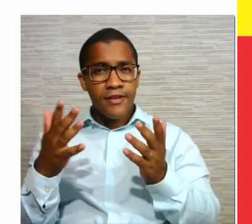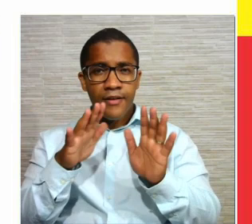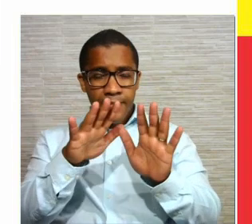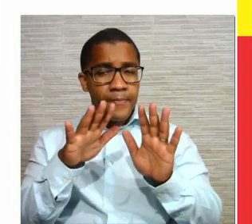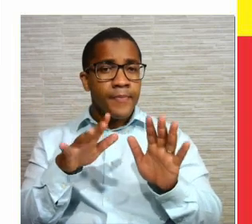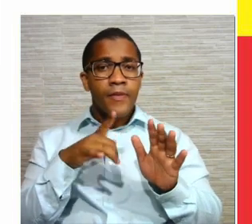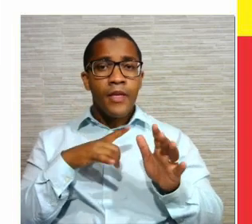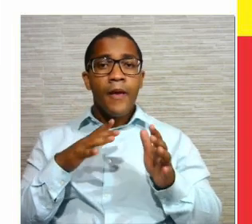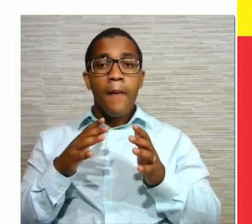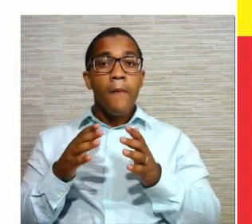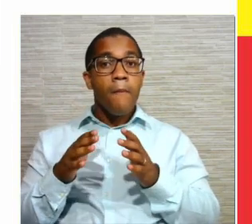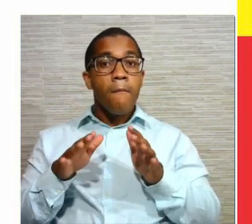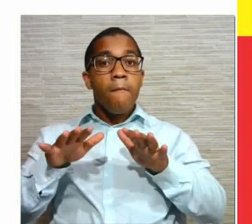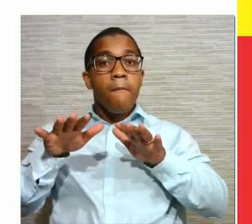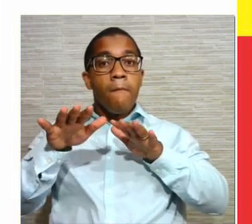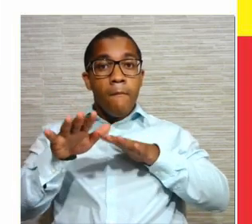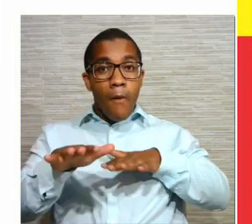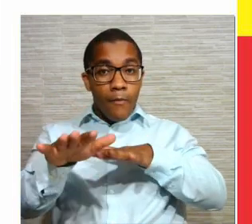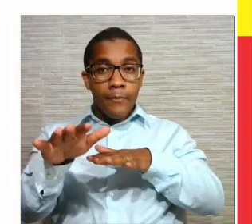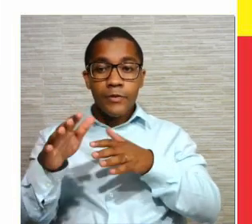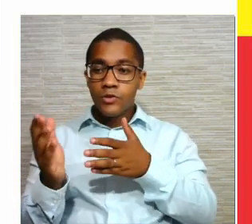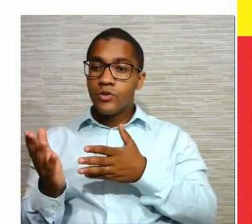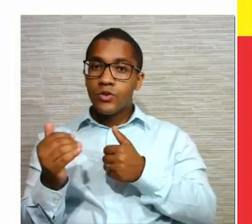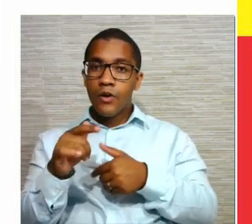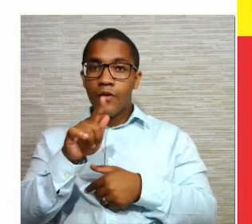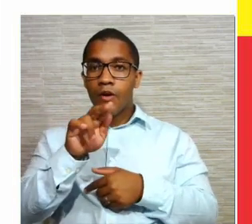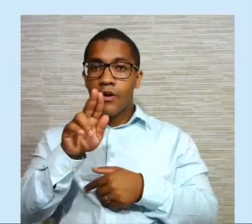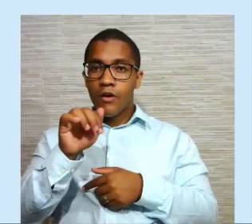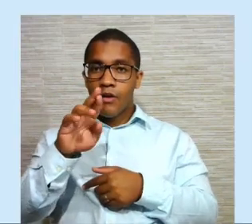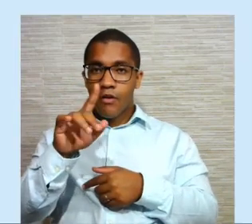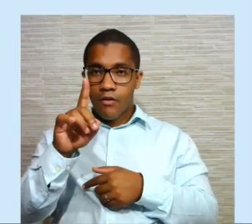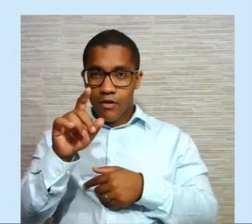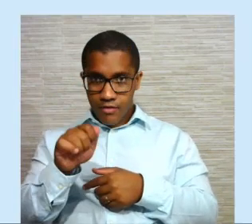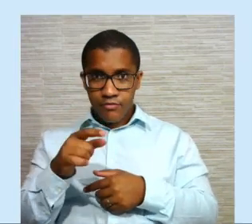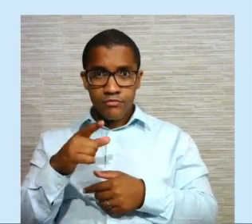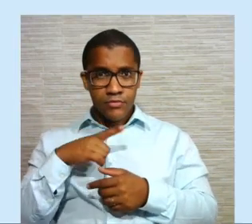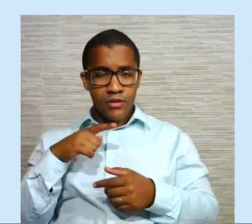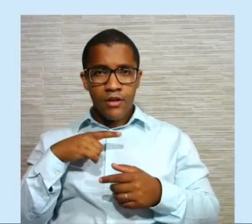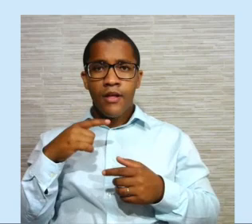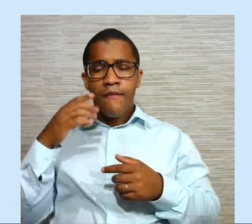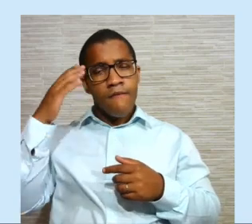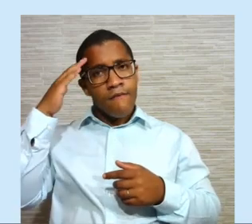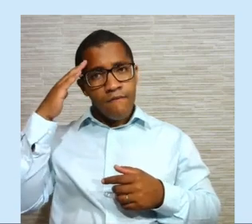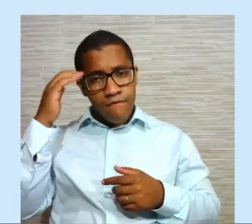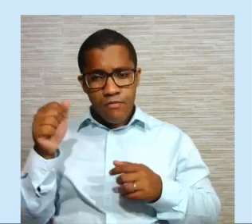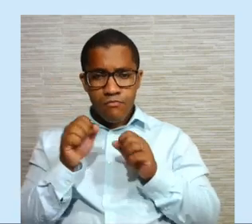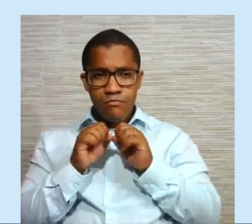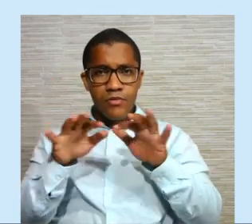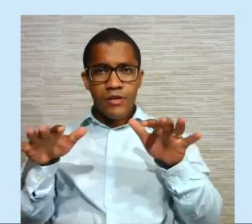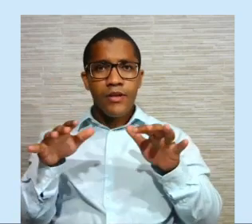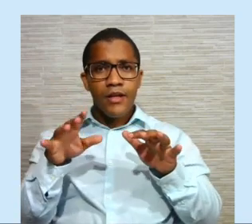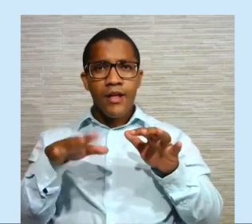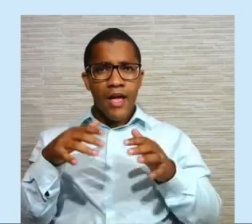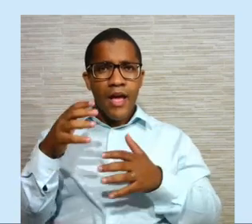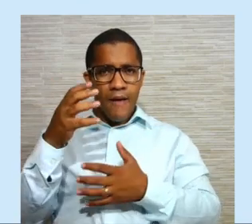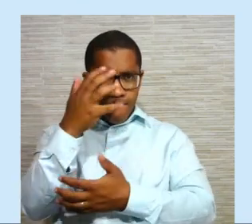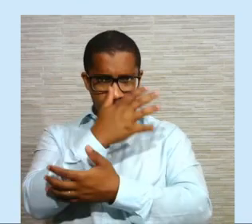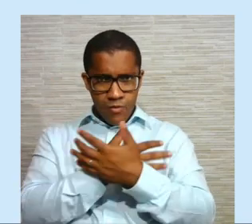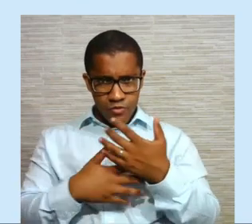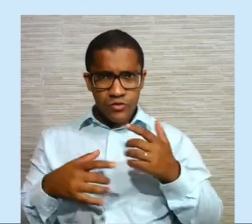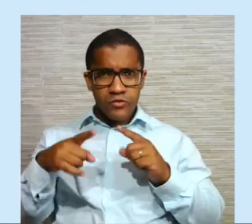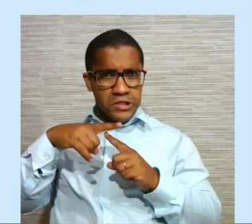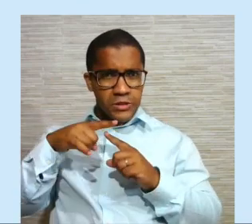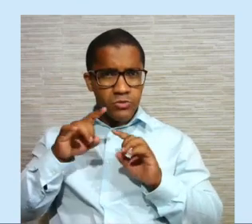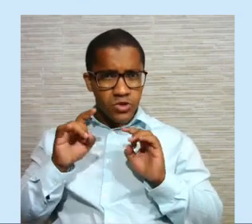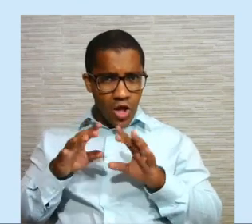ele dominou as rádios do Brasil. Então, o programa Jovem Guarda e a música, né, que o Jovem Guarda não ficou apenas num